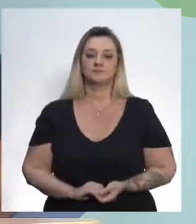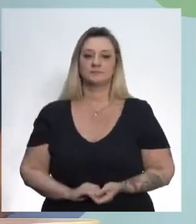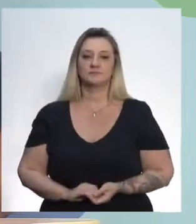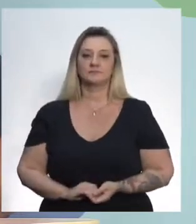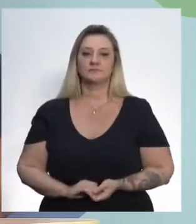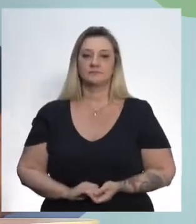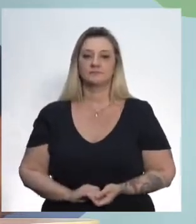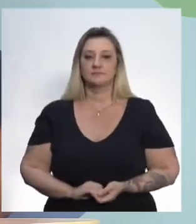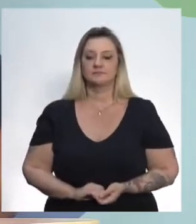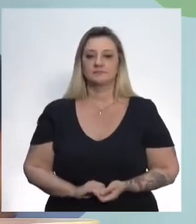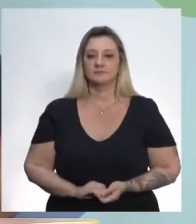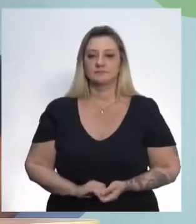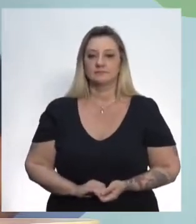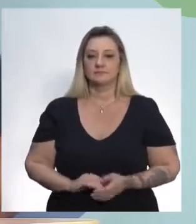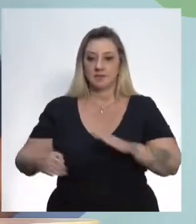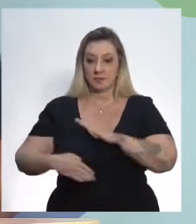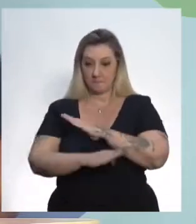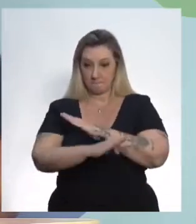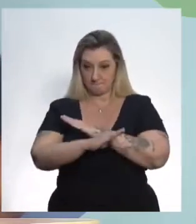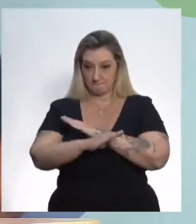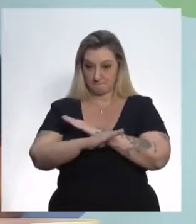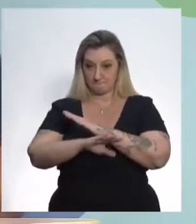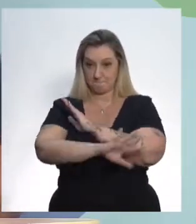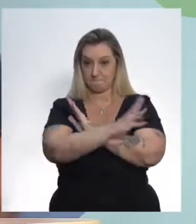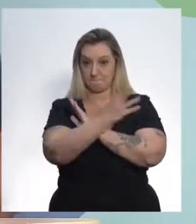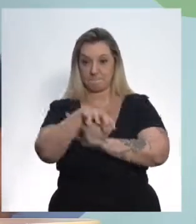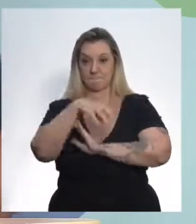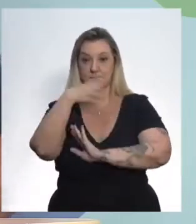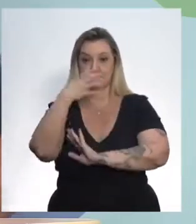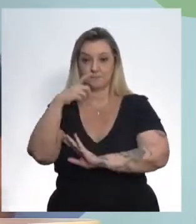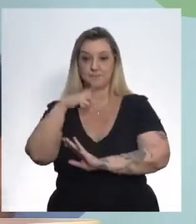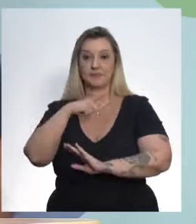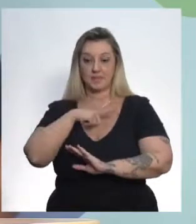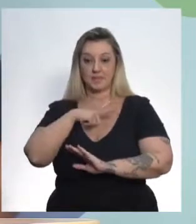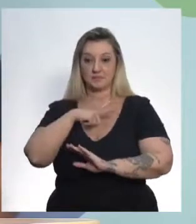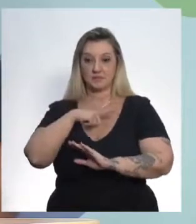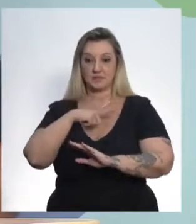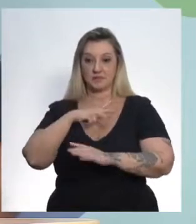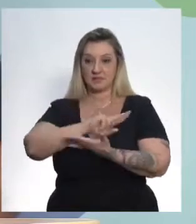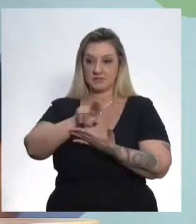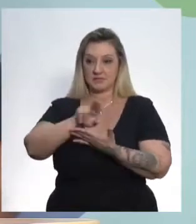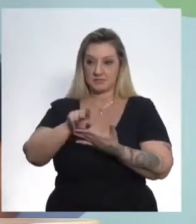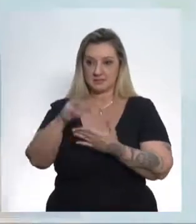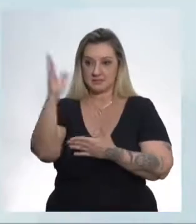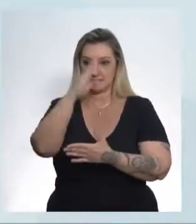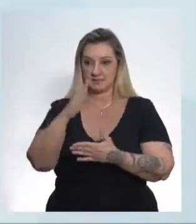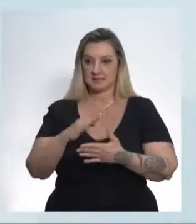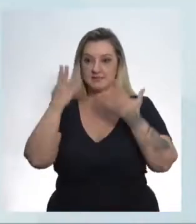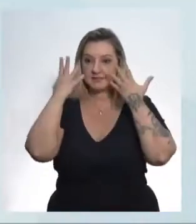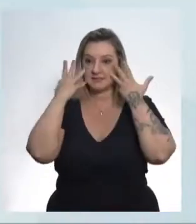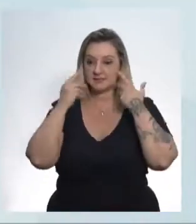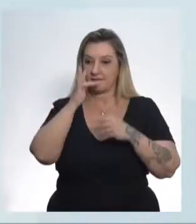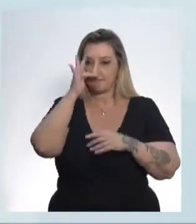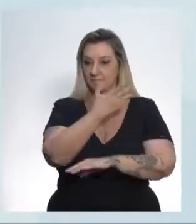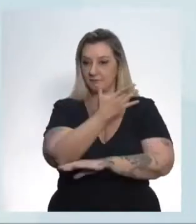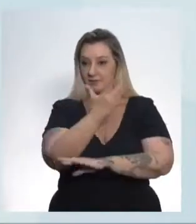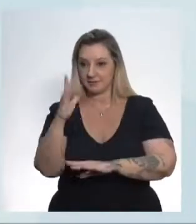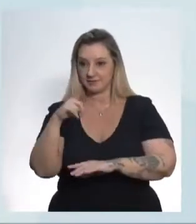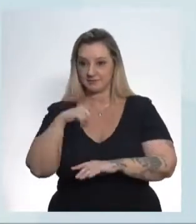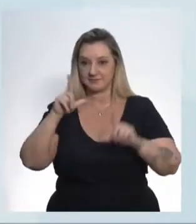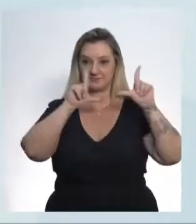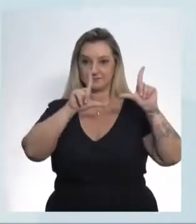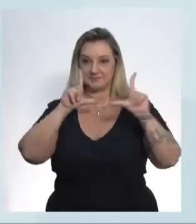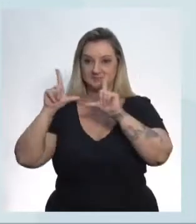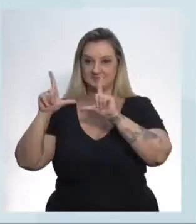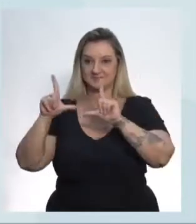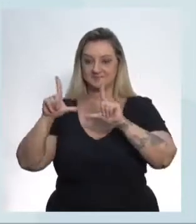desse ecossistema e dentro dos biomas, nós temos as espécies brasileiras, né, da fauna, da flora. Vamos ver aí na tela.